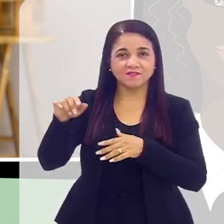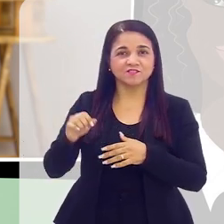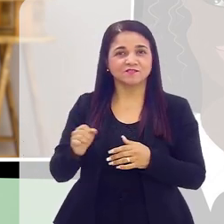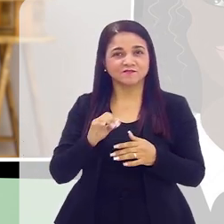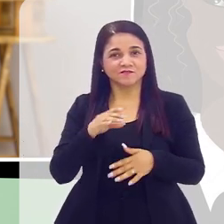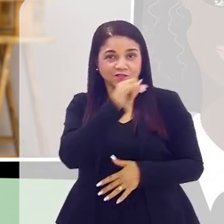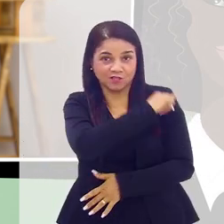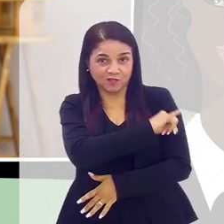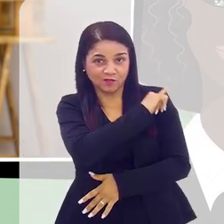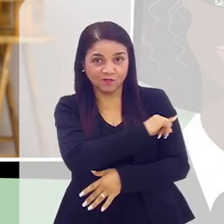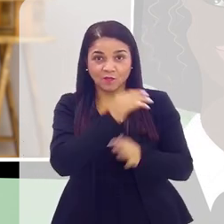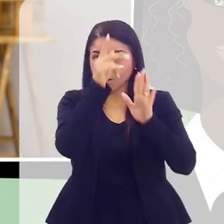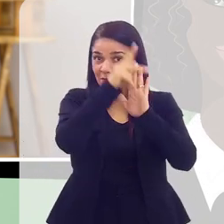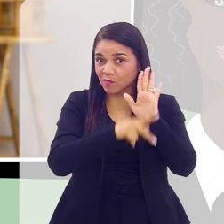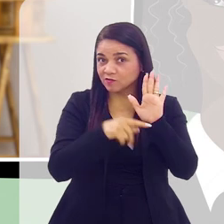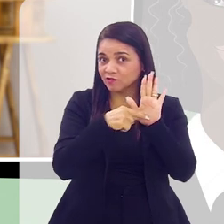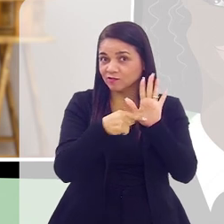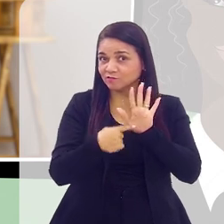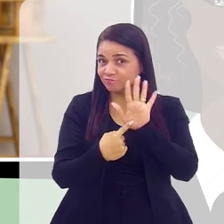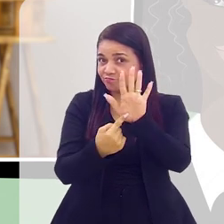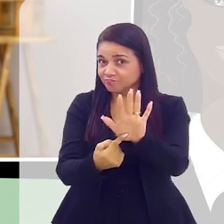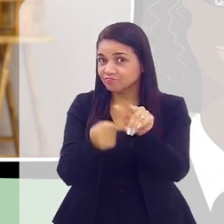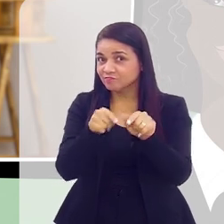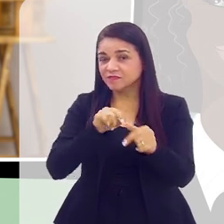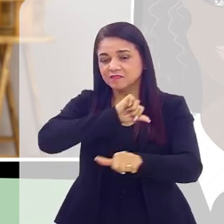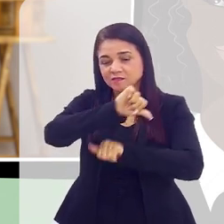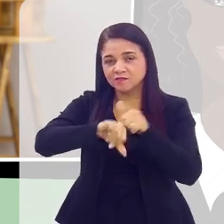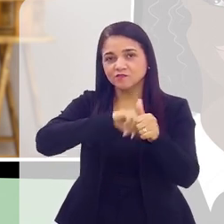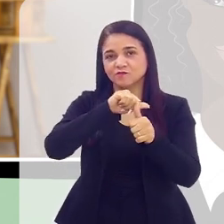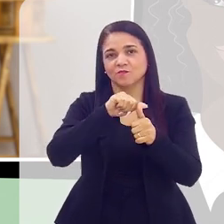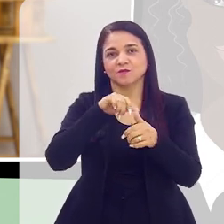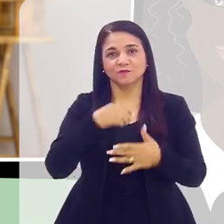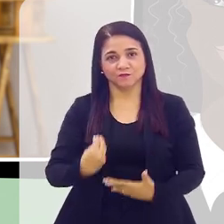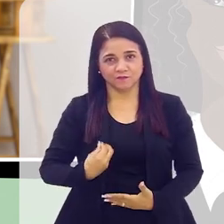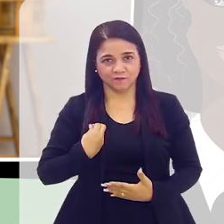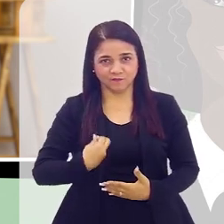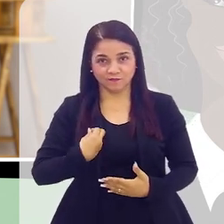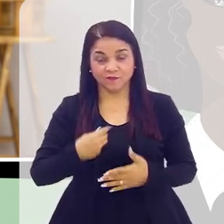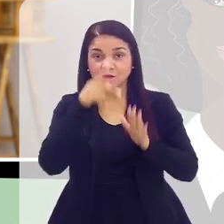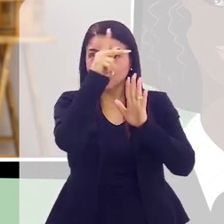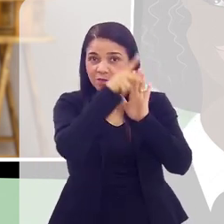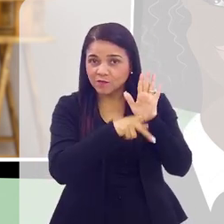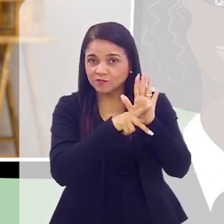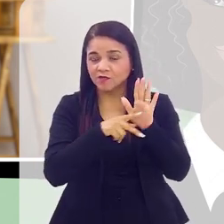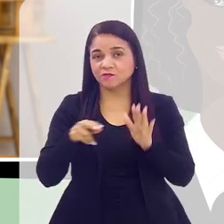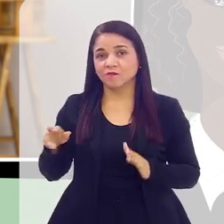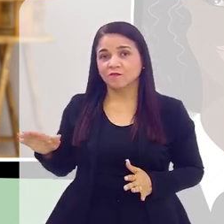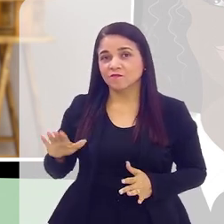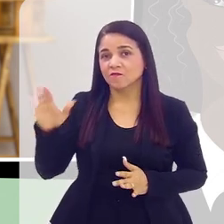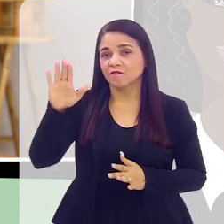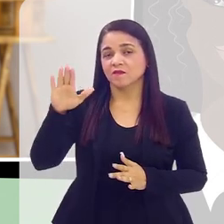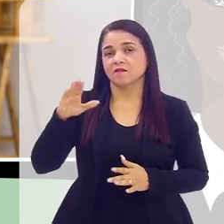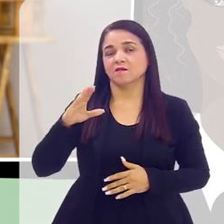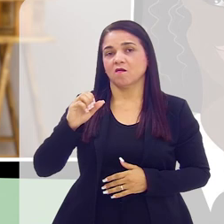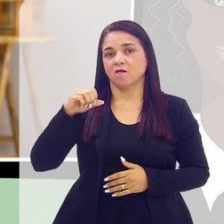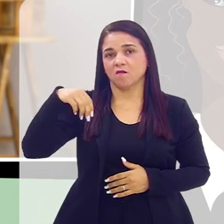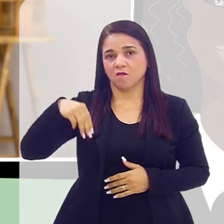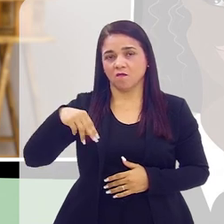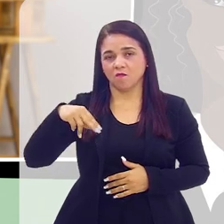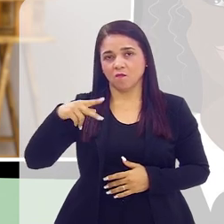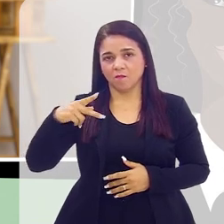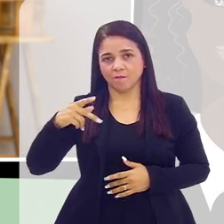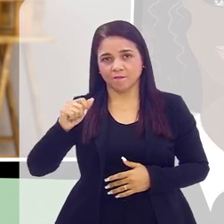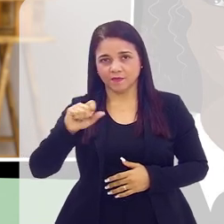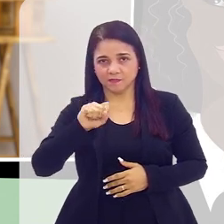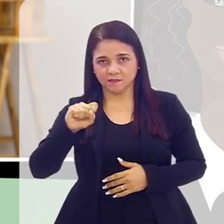favelas cariocas para apresentar um projeto que está transformando vidas. Eu estou falando do projeto Favela Compassiva,